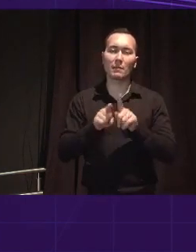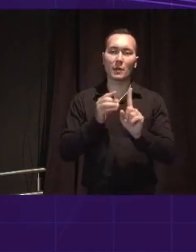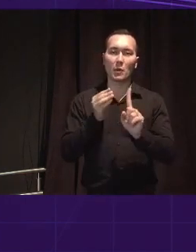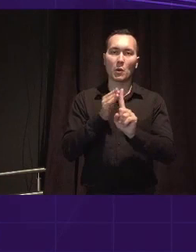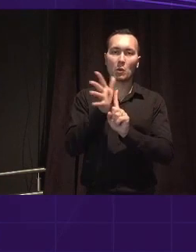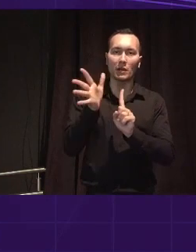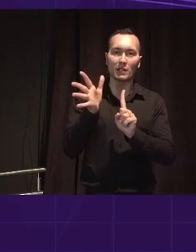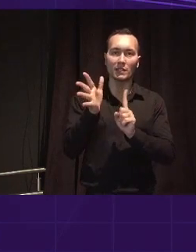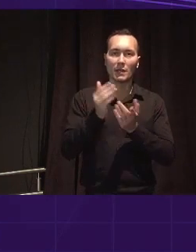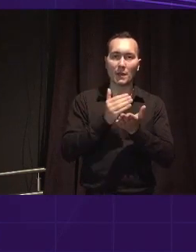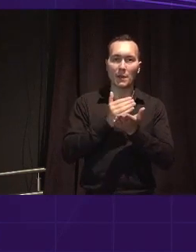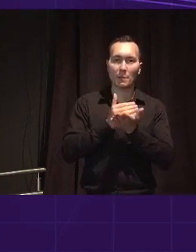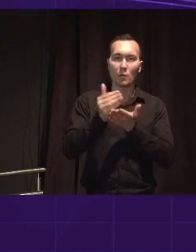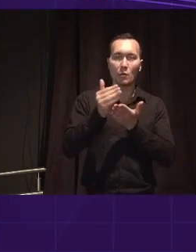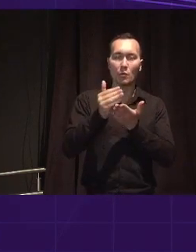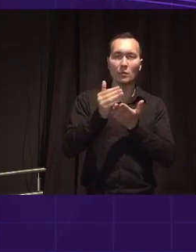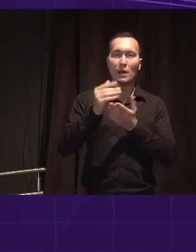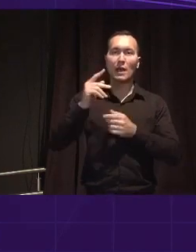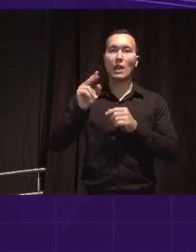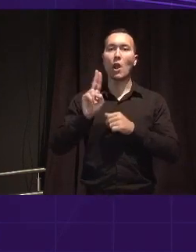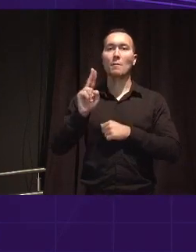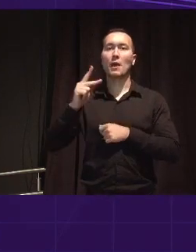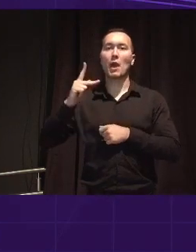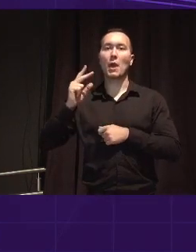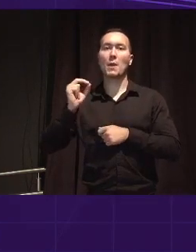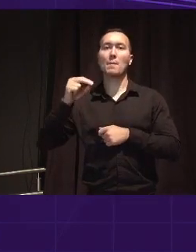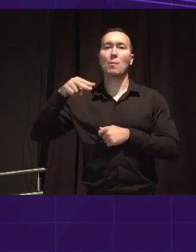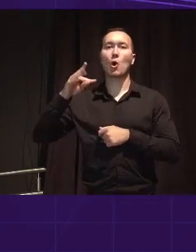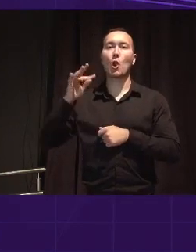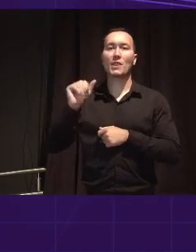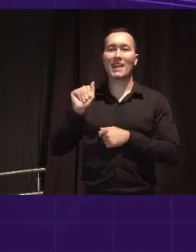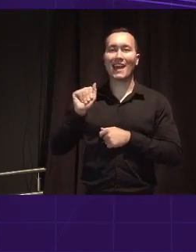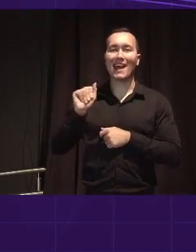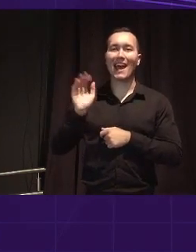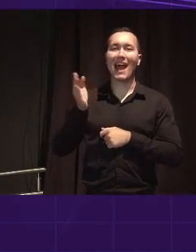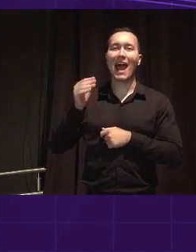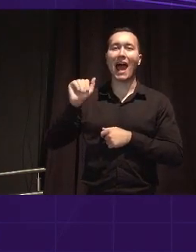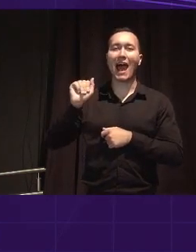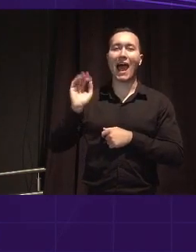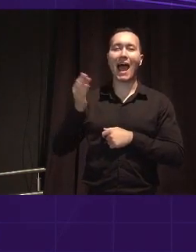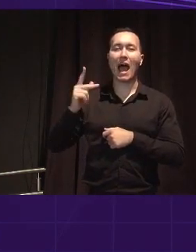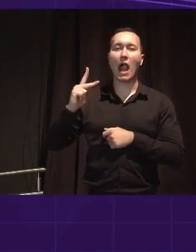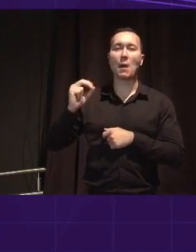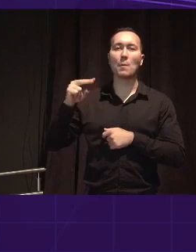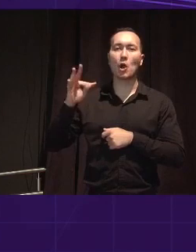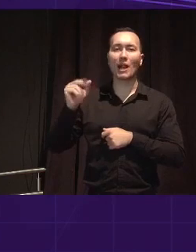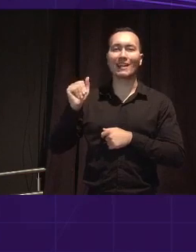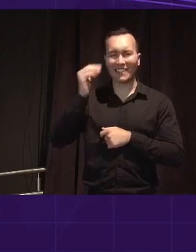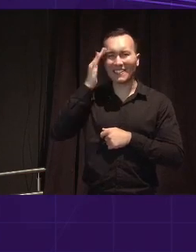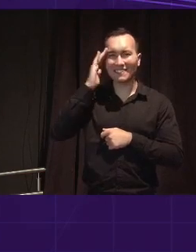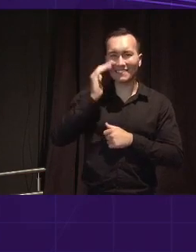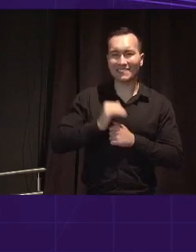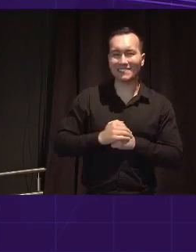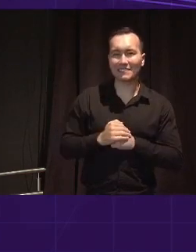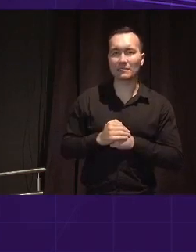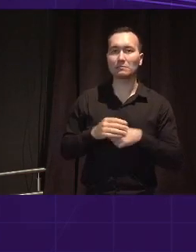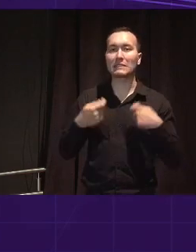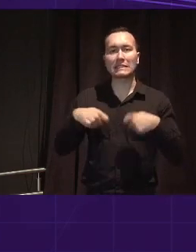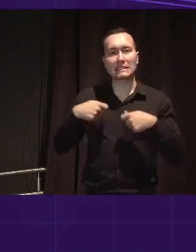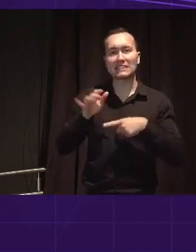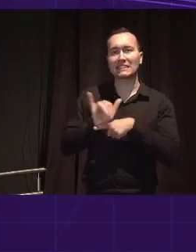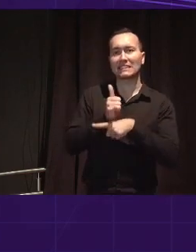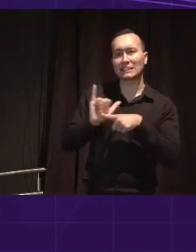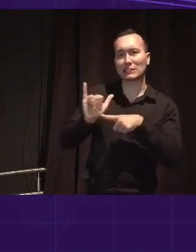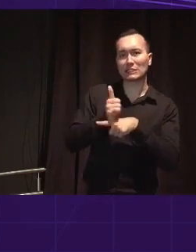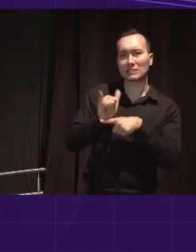é upstream, é downstream, mas a gente tem muitas outras áreas que estão envolvidas, né? E isso exige tempo e estratégia. Não adianta eu chegar lá